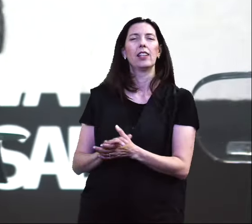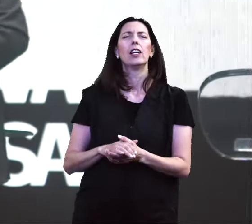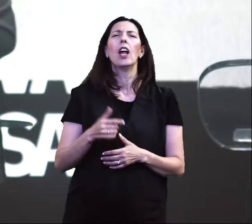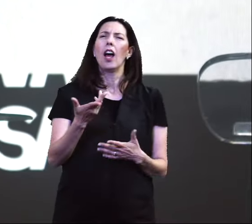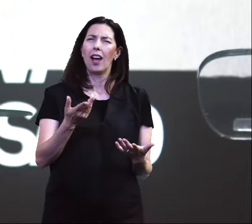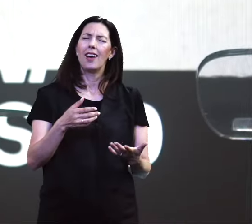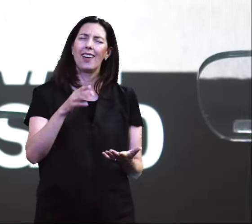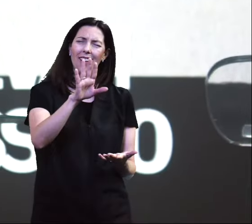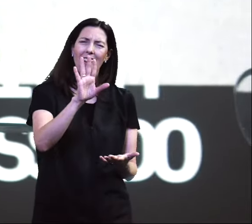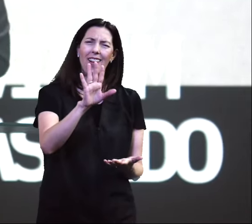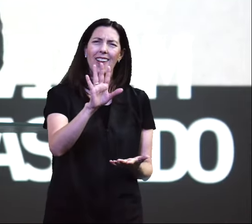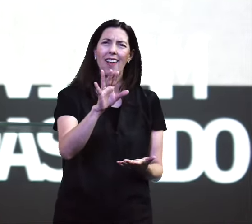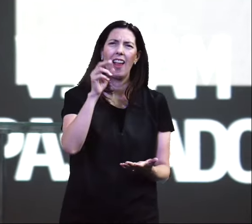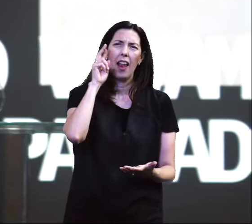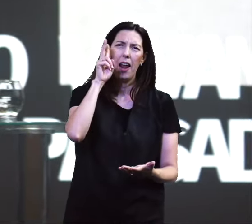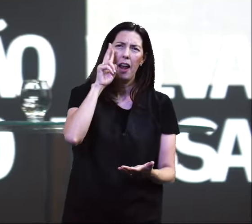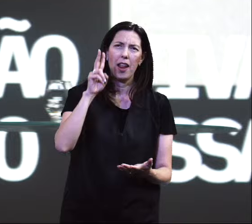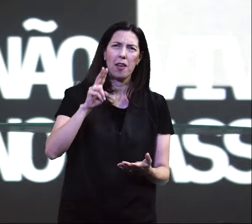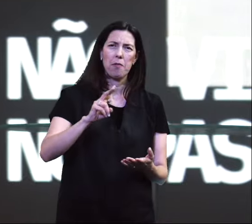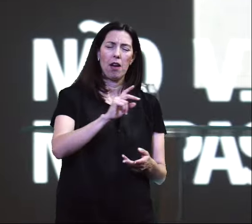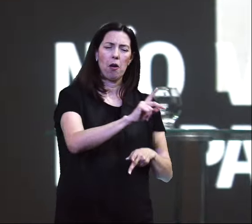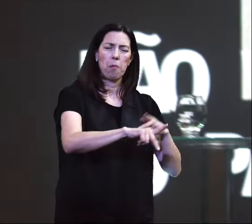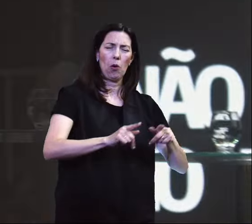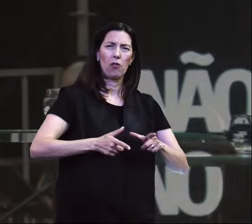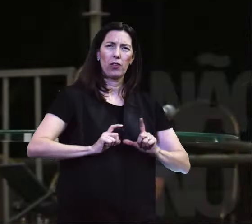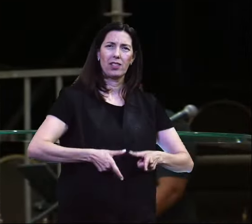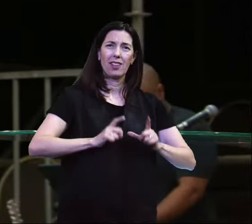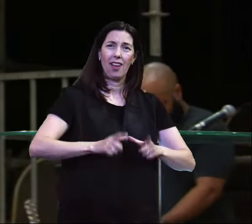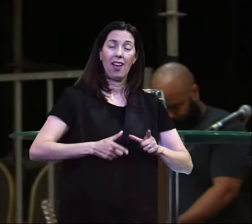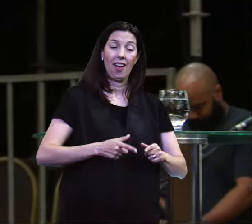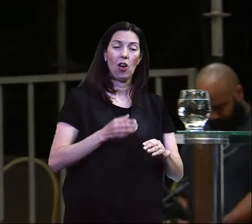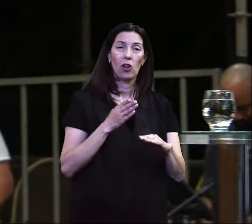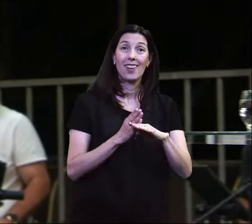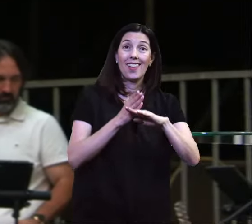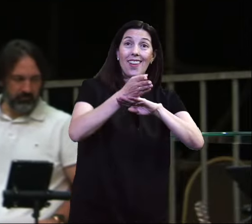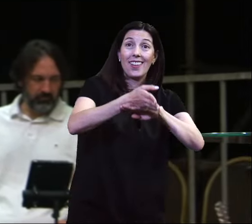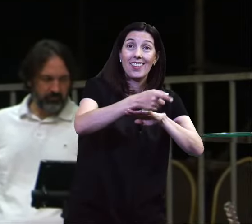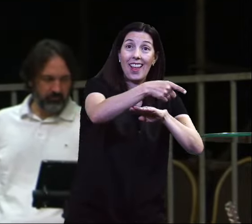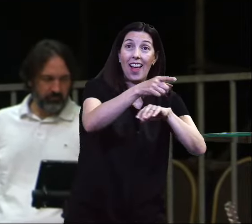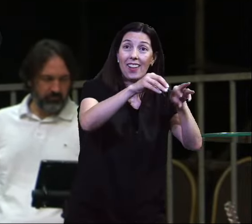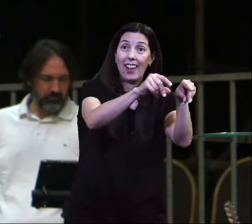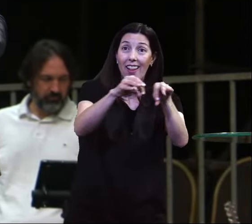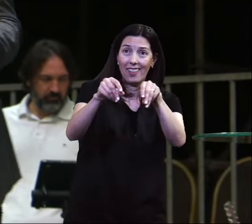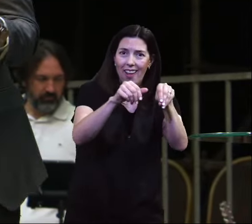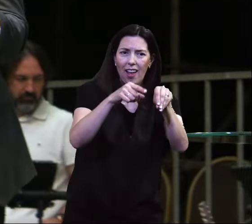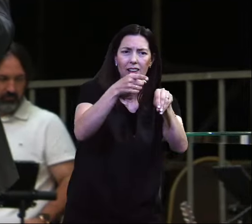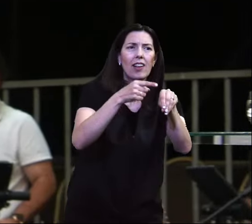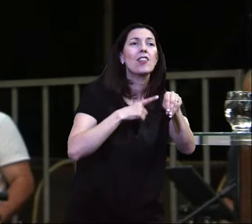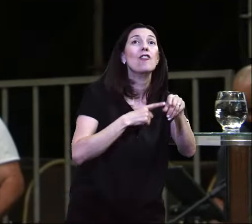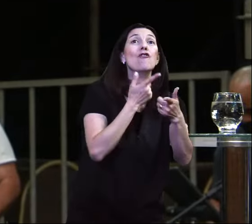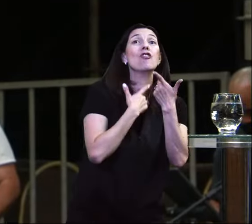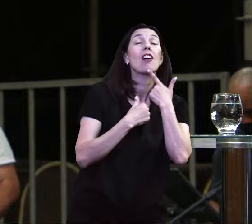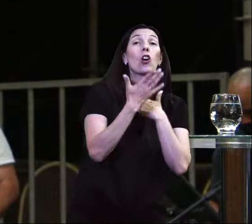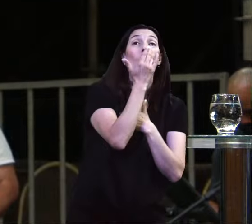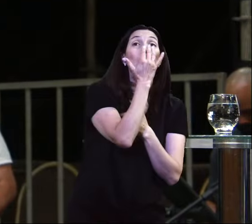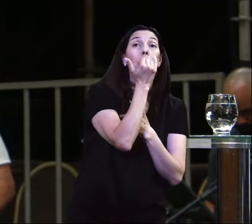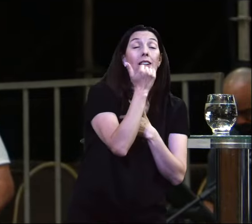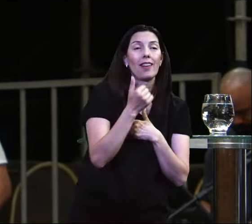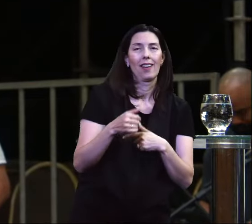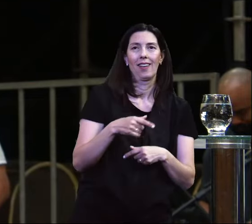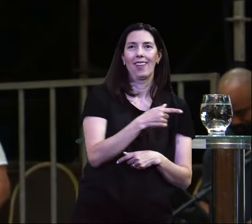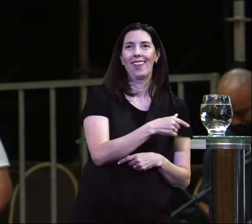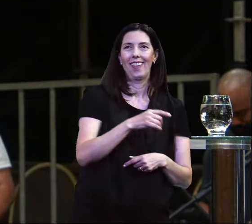terra prometida. Sabe por quê? Por causa da comida. Eles estavam indo lá,